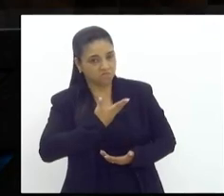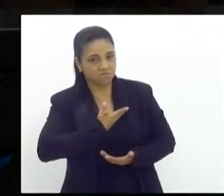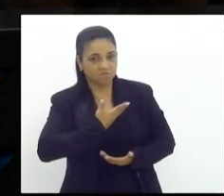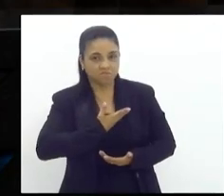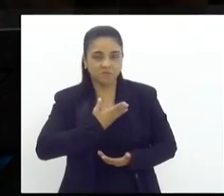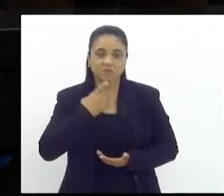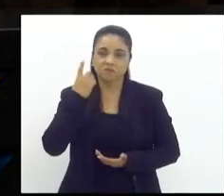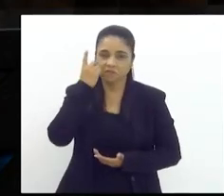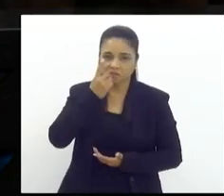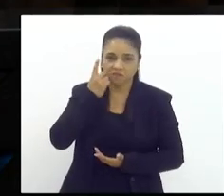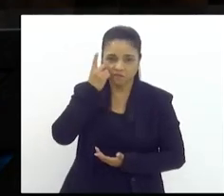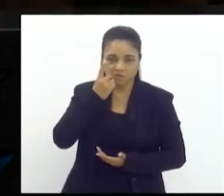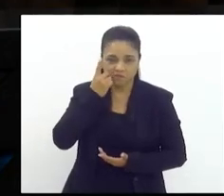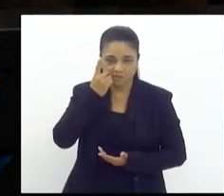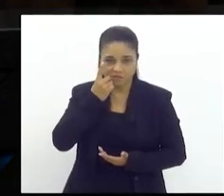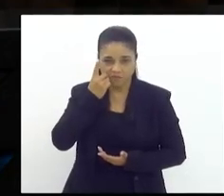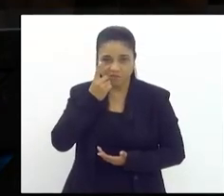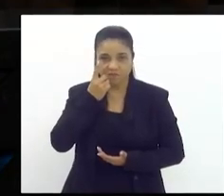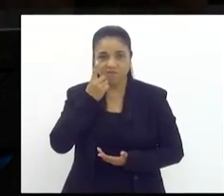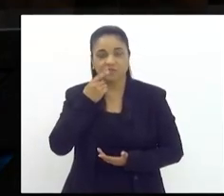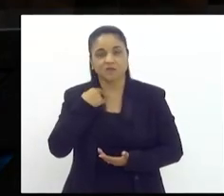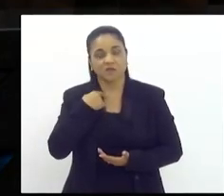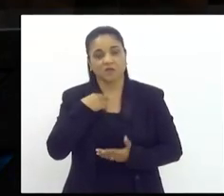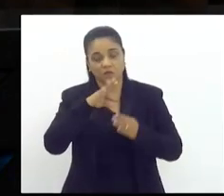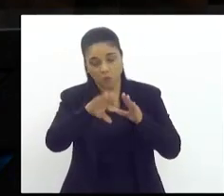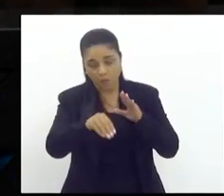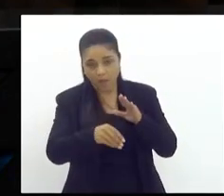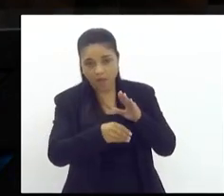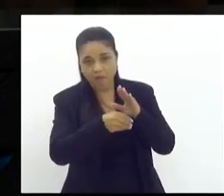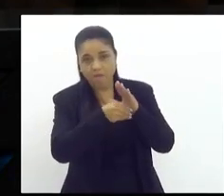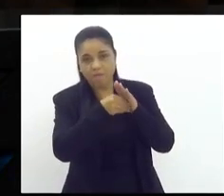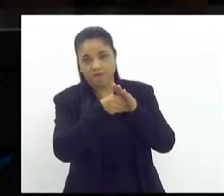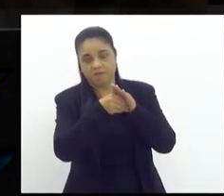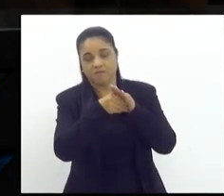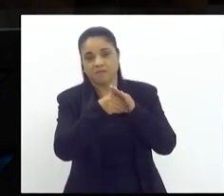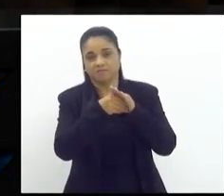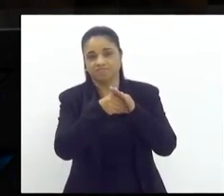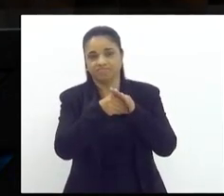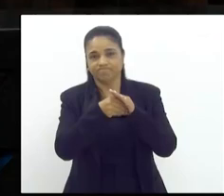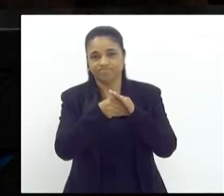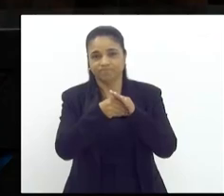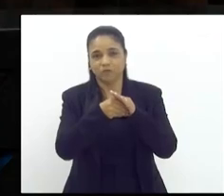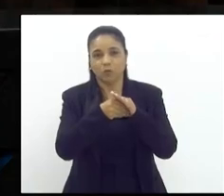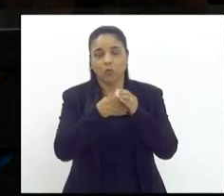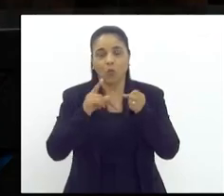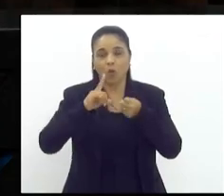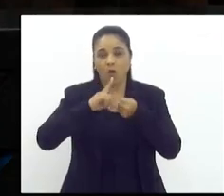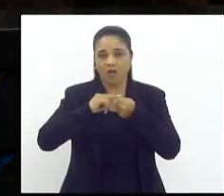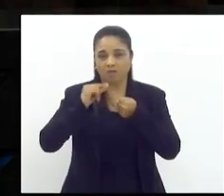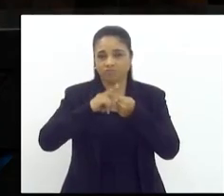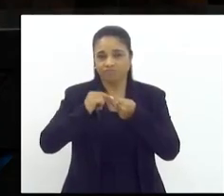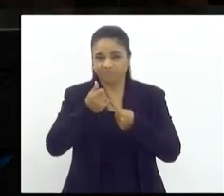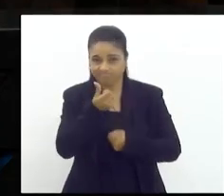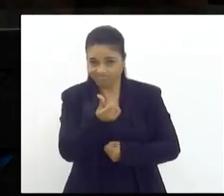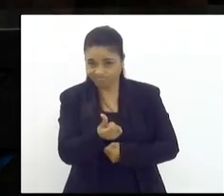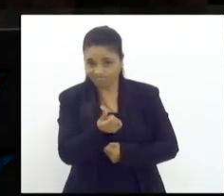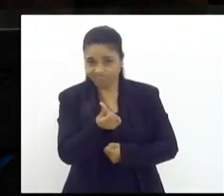autores eu fiz uma Emenda supressiva ao artigo 6º